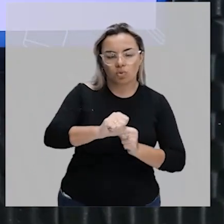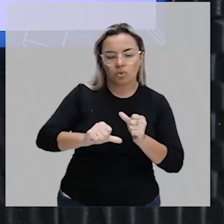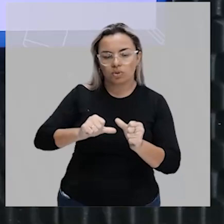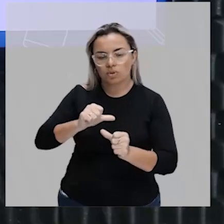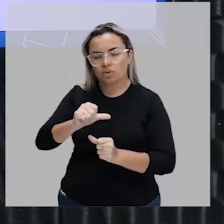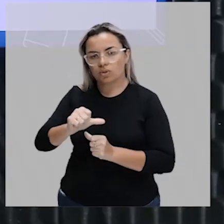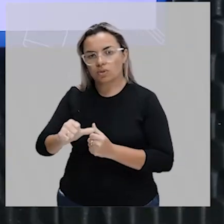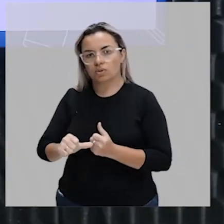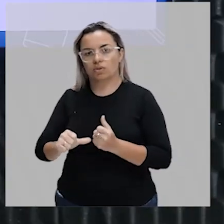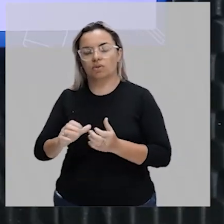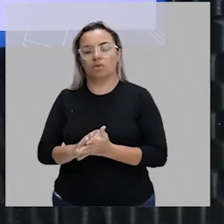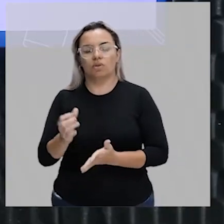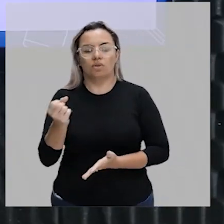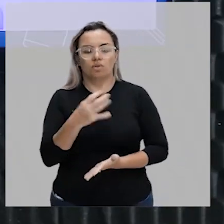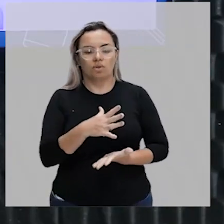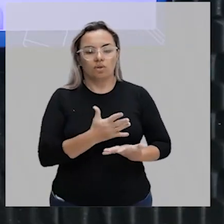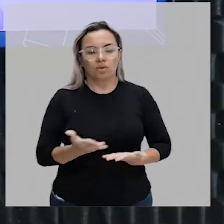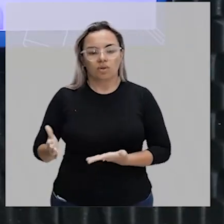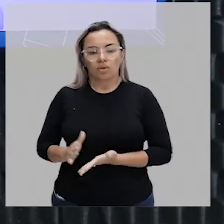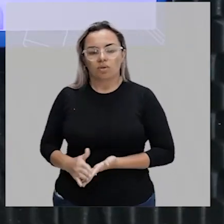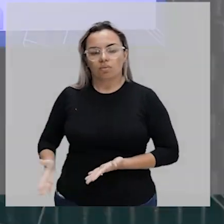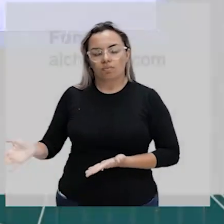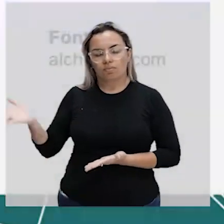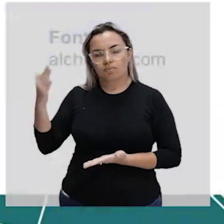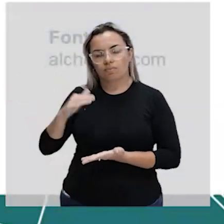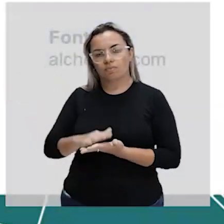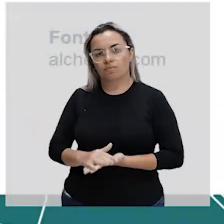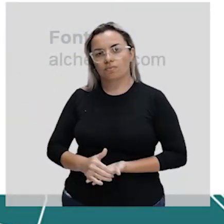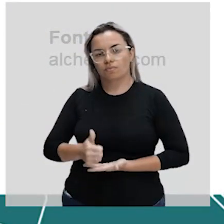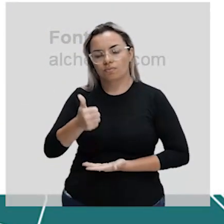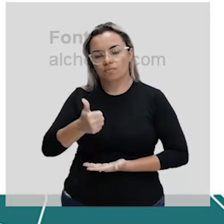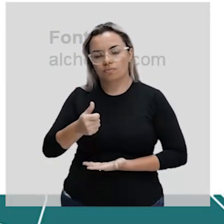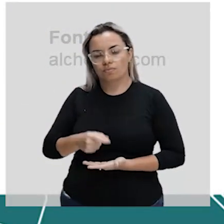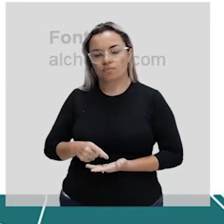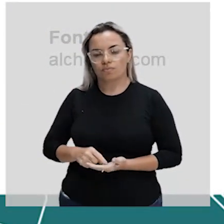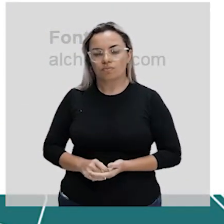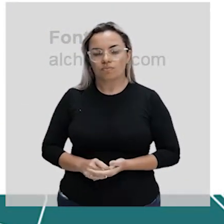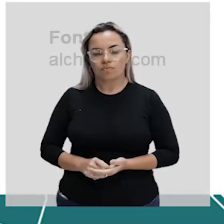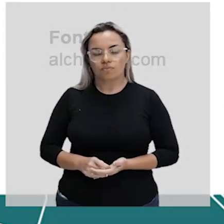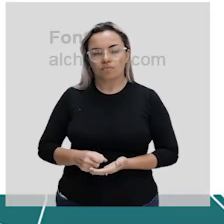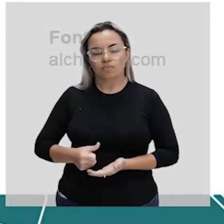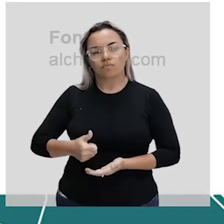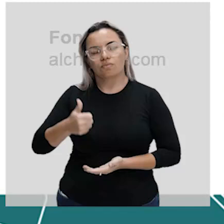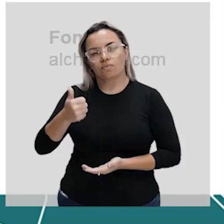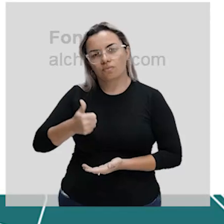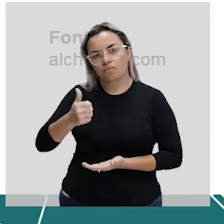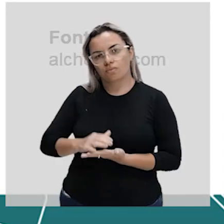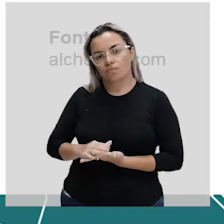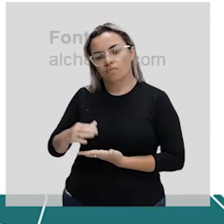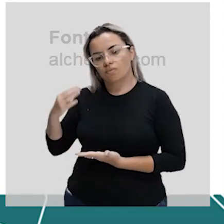transformação, tá? Então, vamos lá falar primeiramente quem foi Stanley Miller, tá?